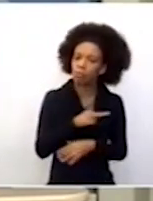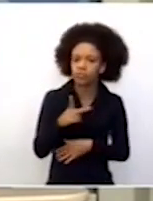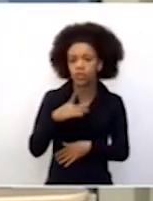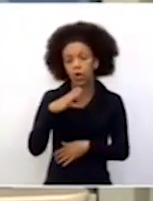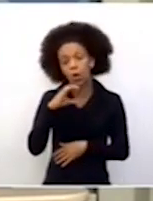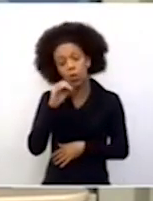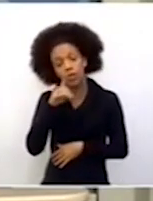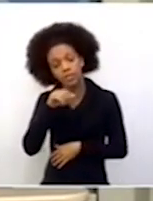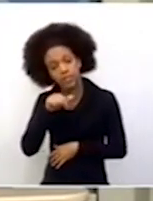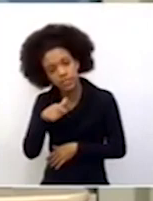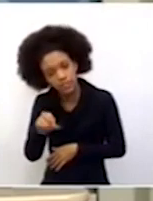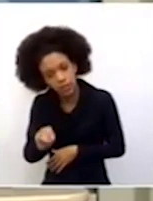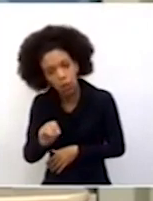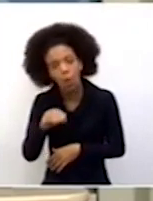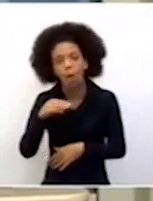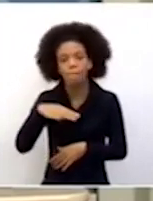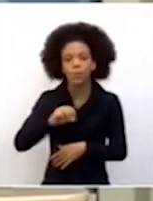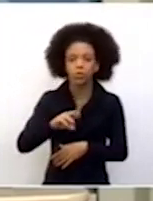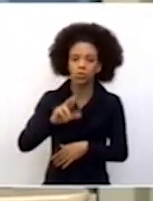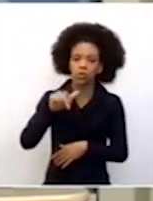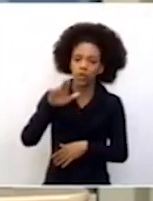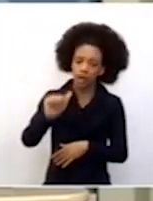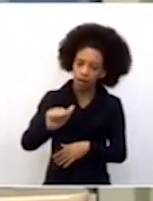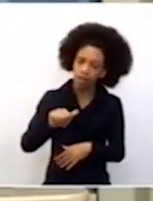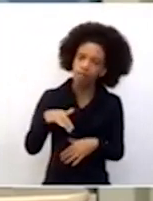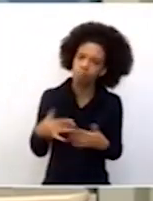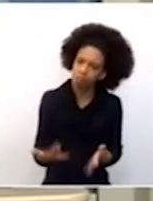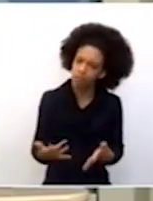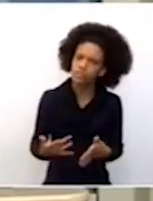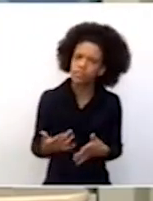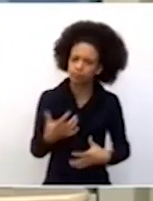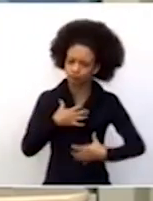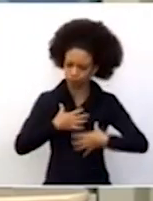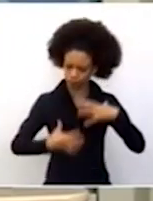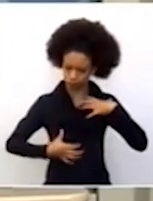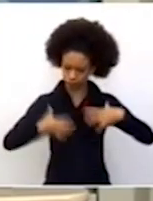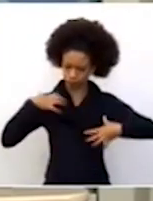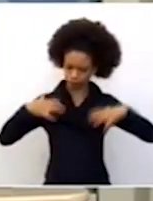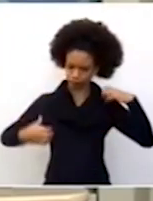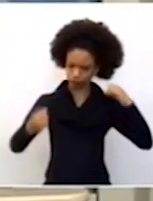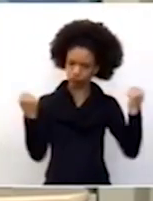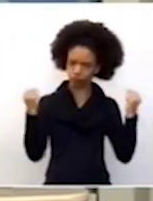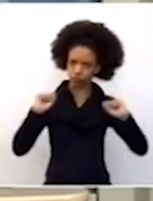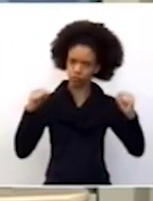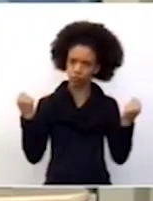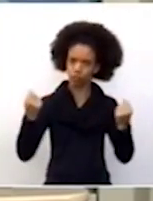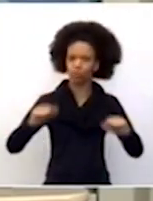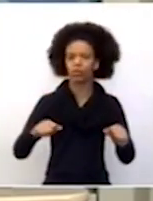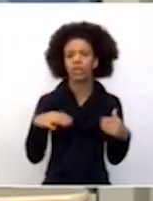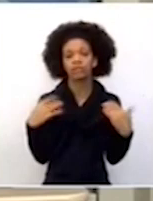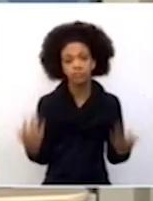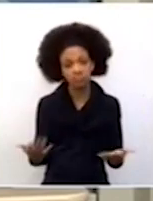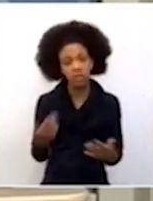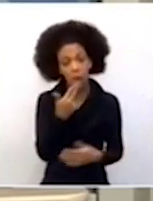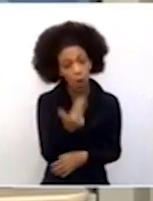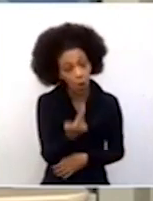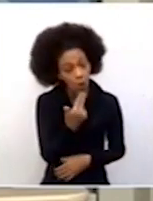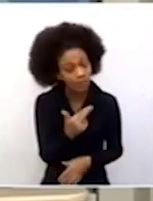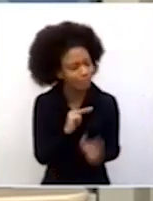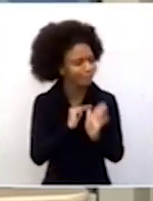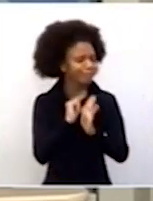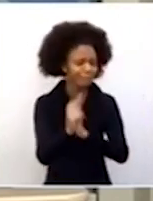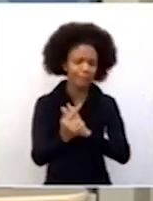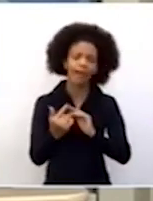motora, né, também questão, né, dos movimentos, de cores, então, tá vendo, tantos elementos que nós podemos discutir